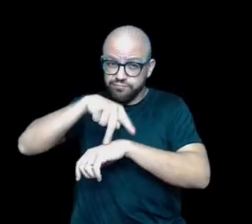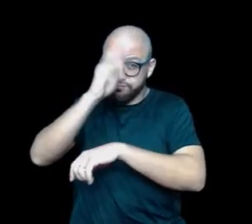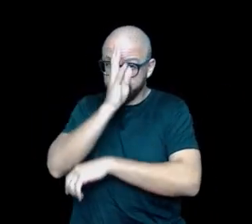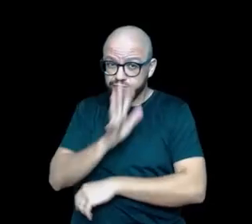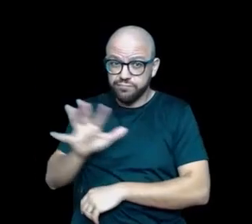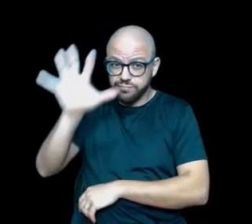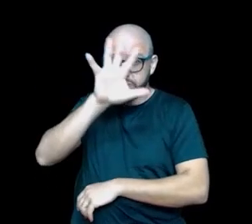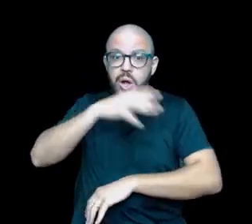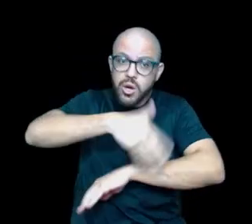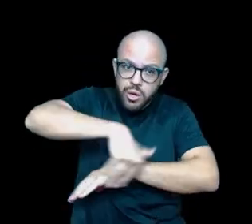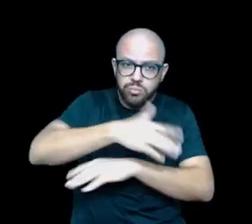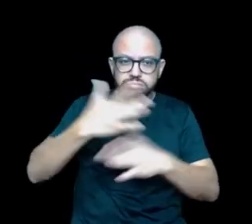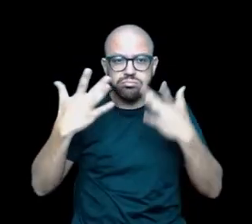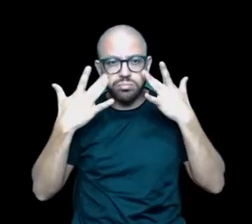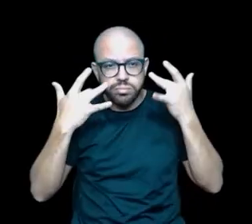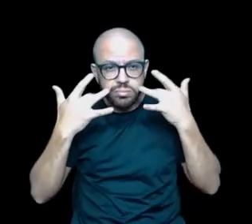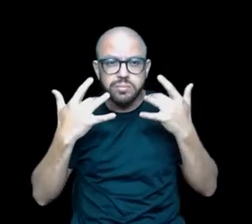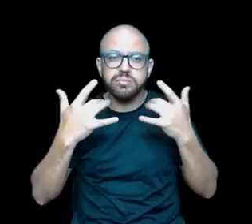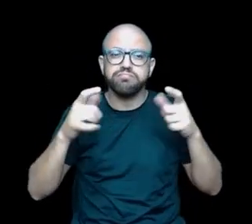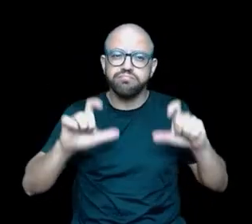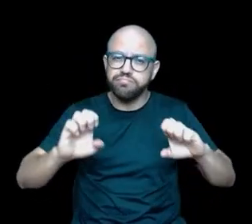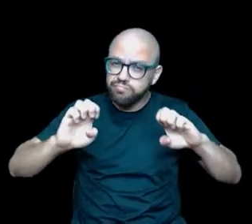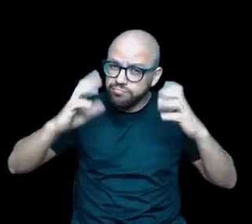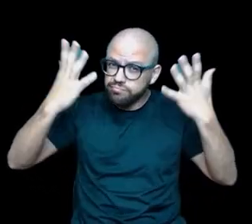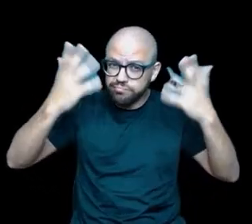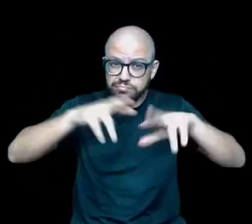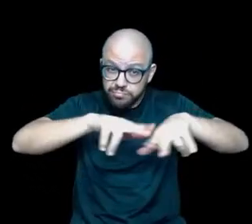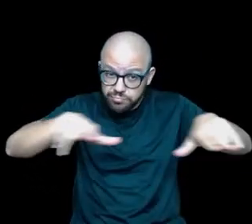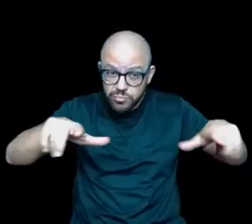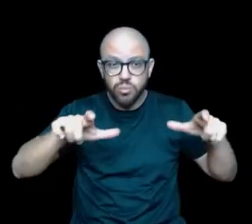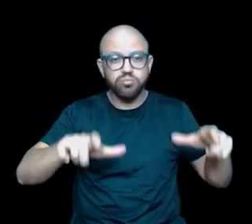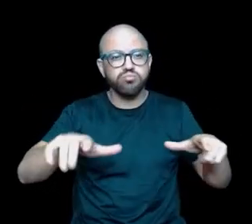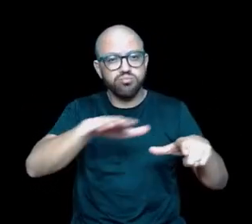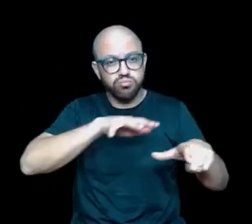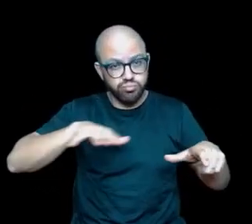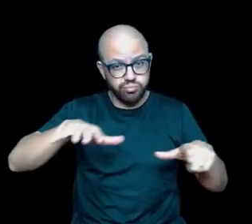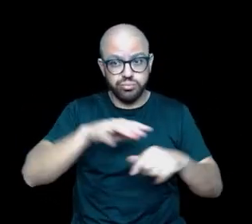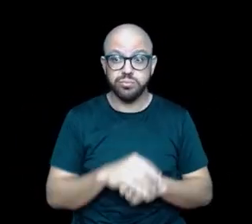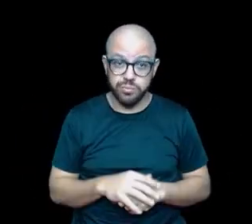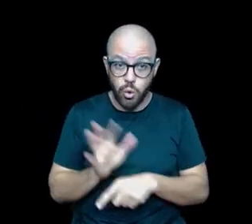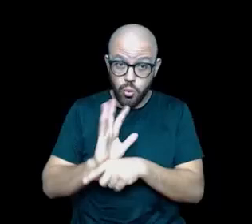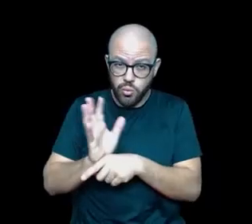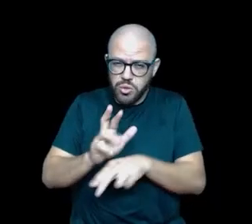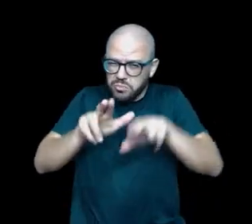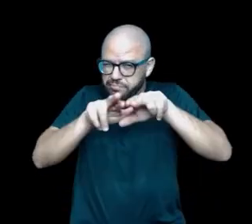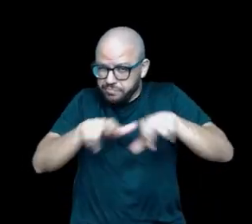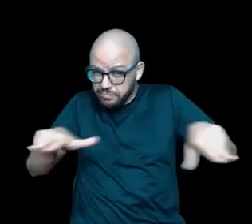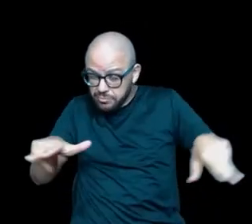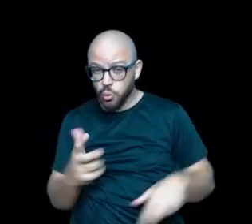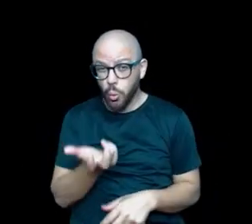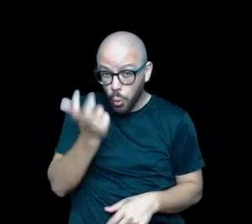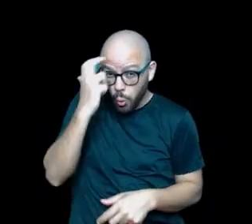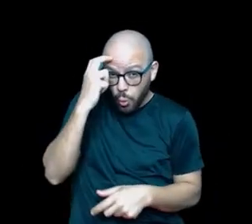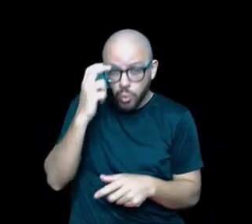as regiões do Brasil, ambientado tanto nas ruas, nos palcos, como em grandes eventos e produções ou ambientes intimistas. O